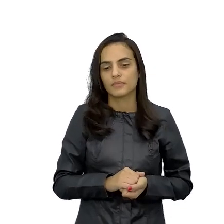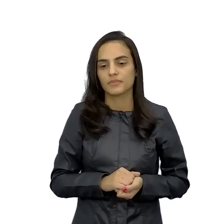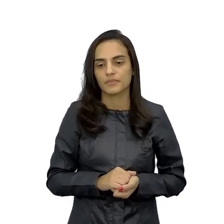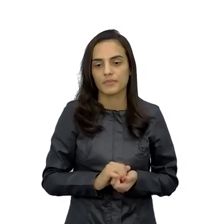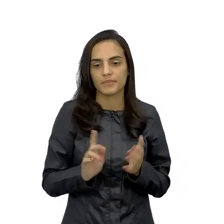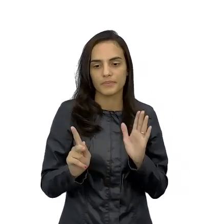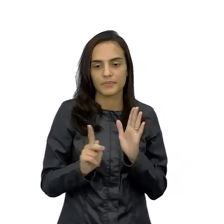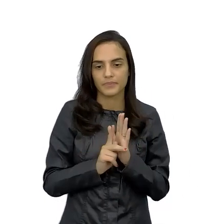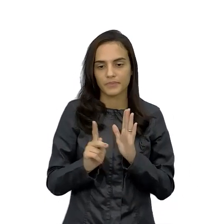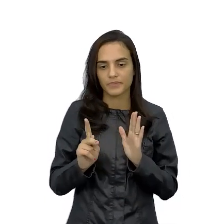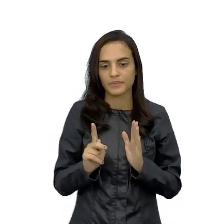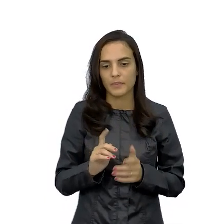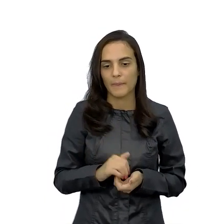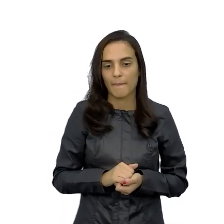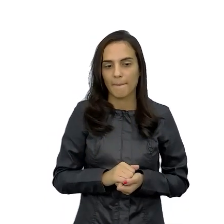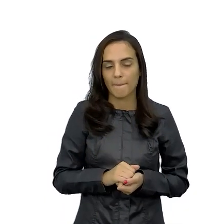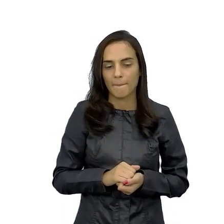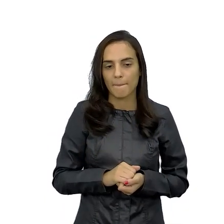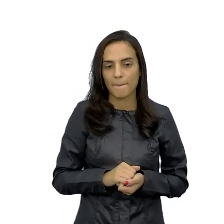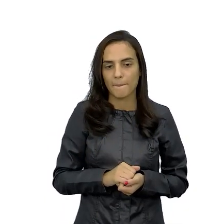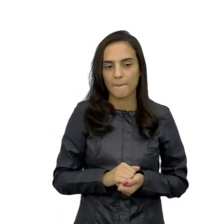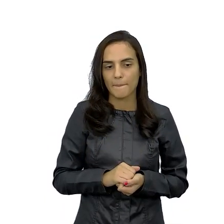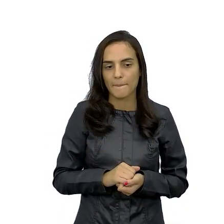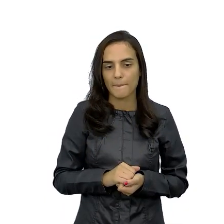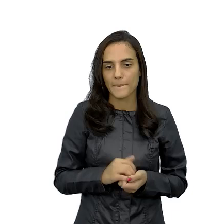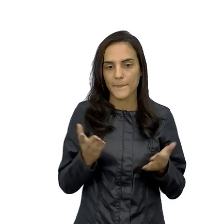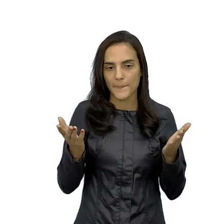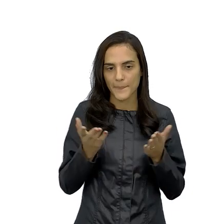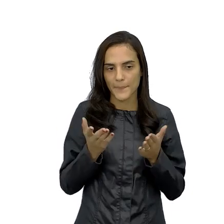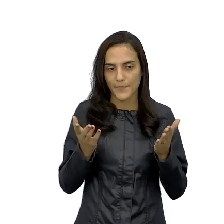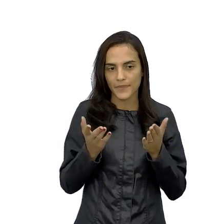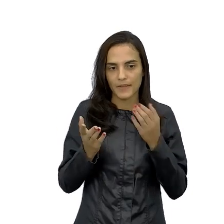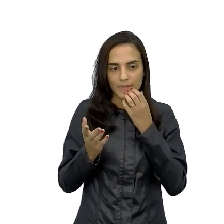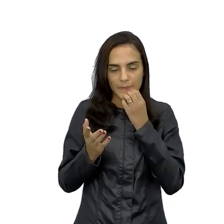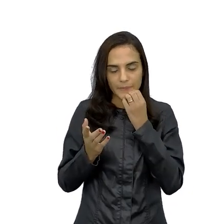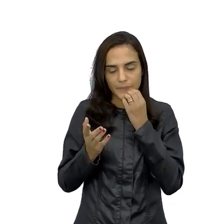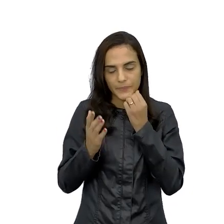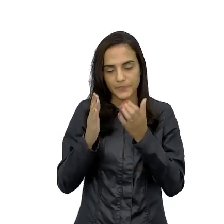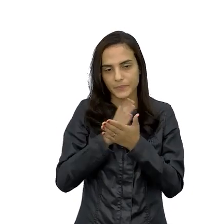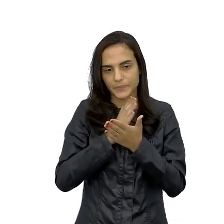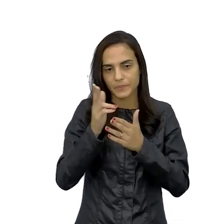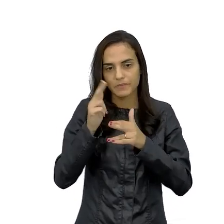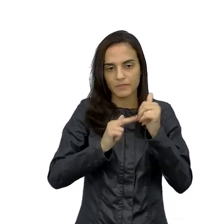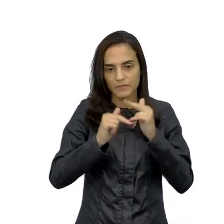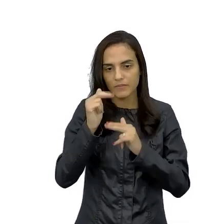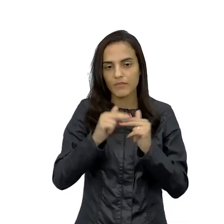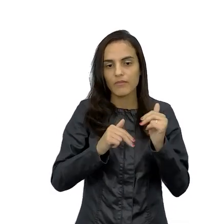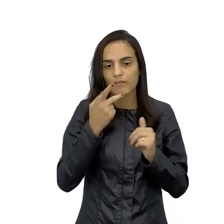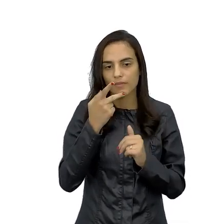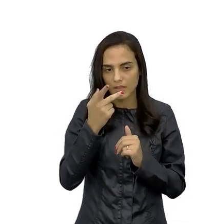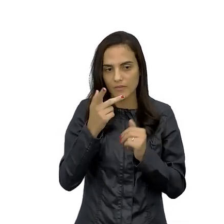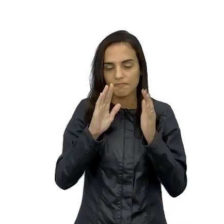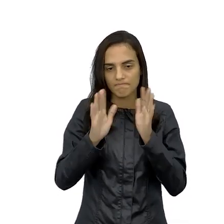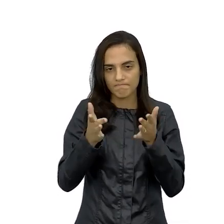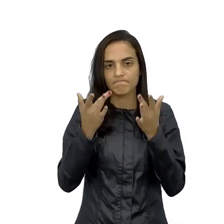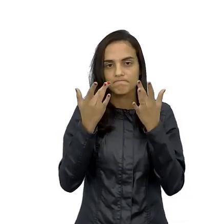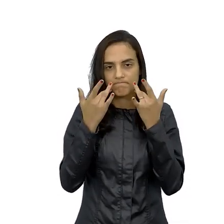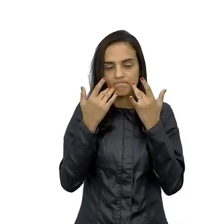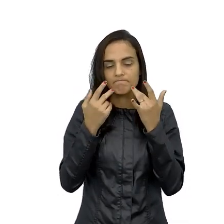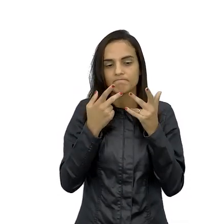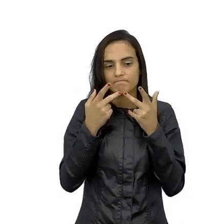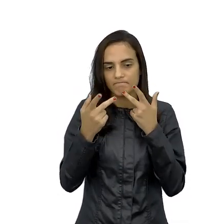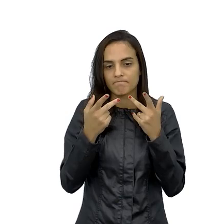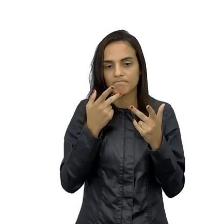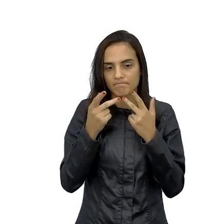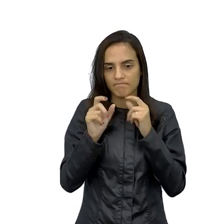do próprio item. E agora, alguns dos recursos que eu já fui falando durante a minha fala,